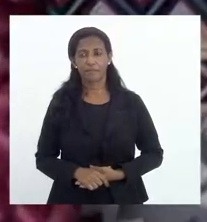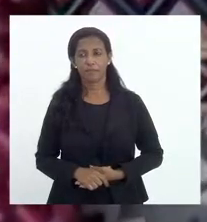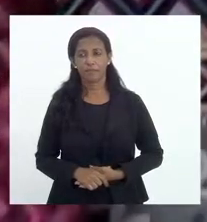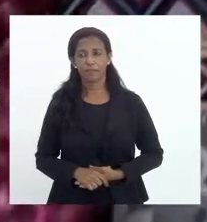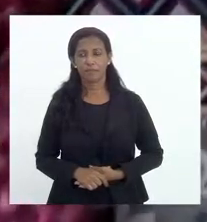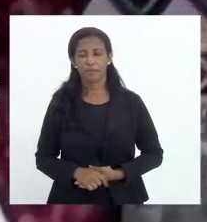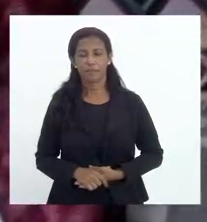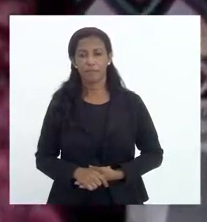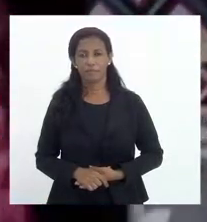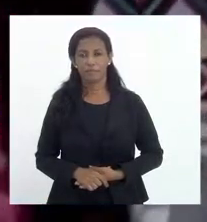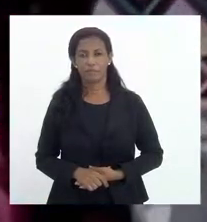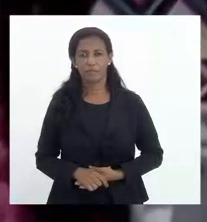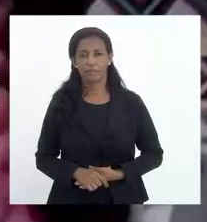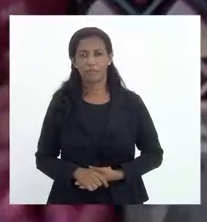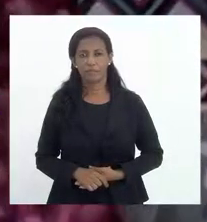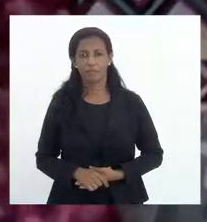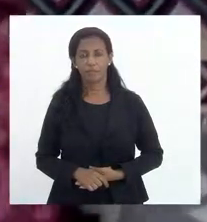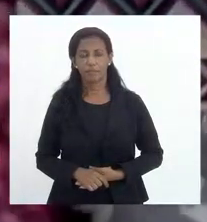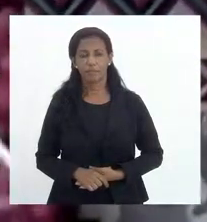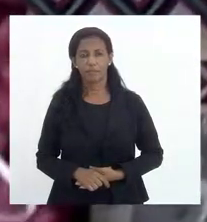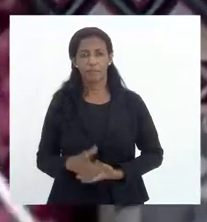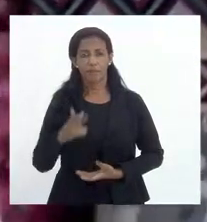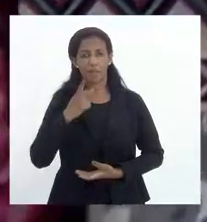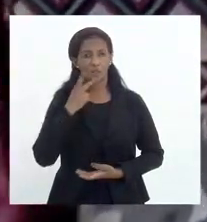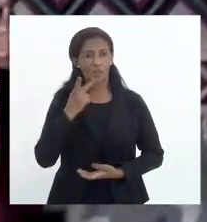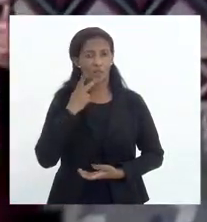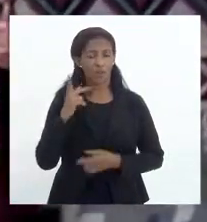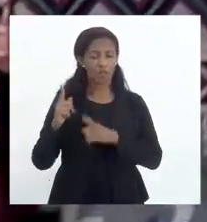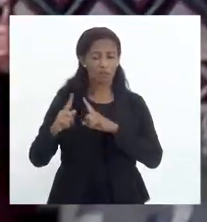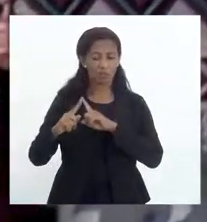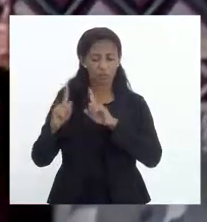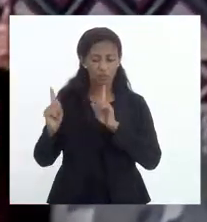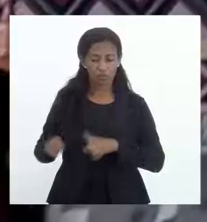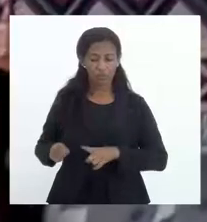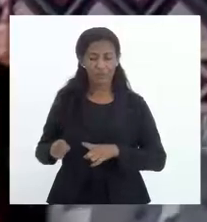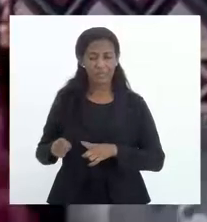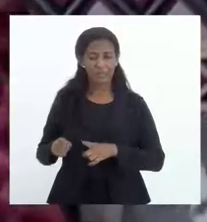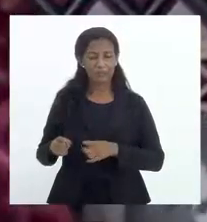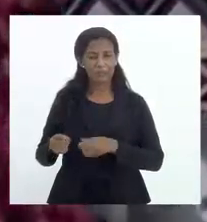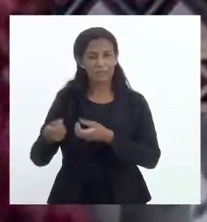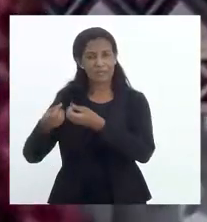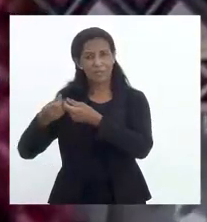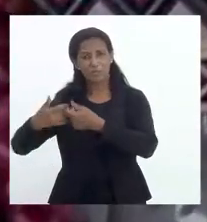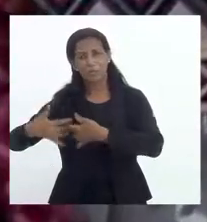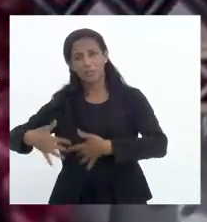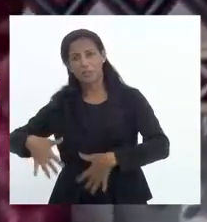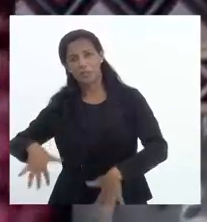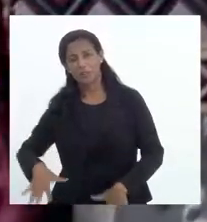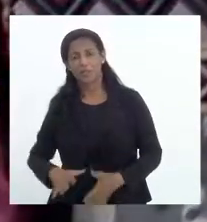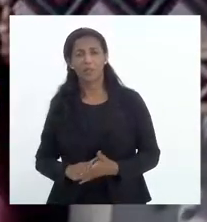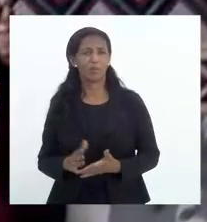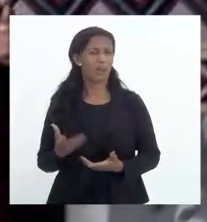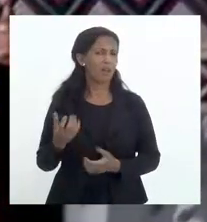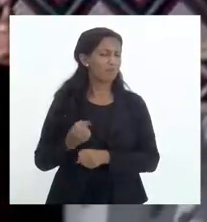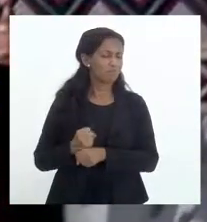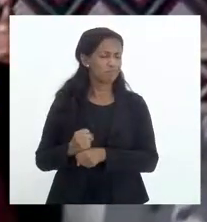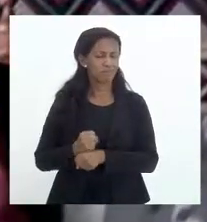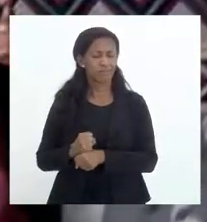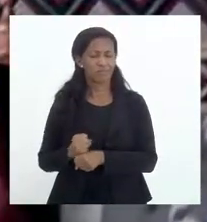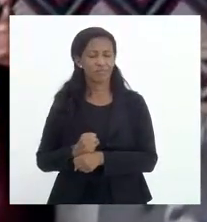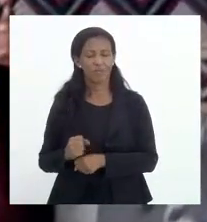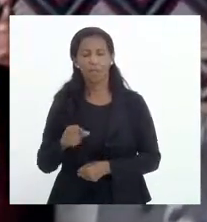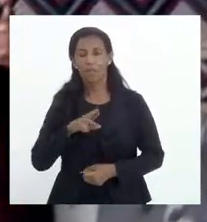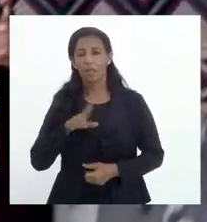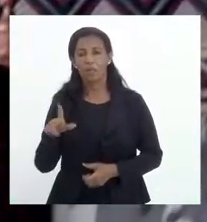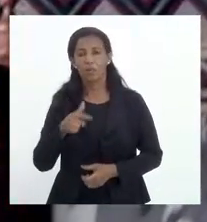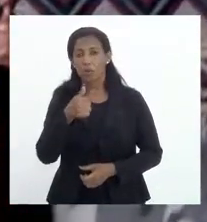falando de um funcionalismo que vem sendo precarizado há bastante tempo, não só